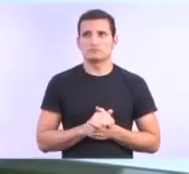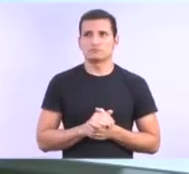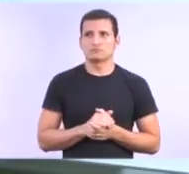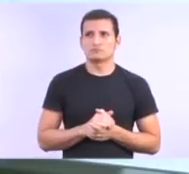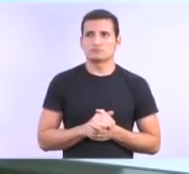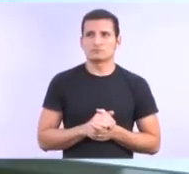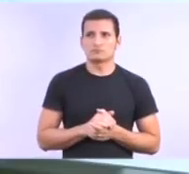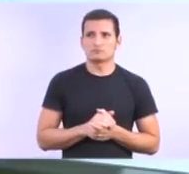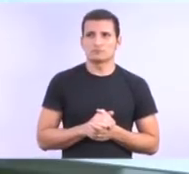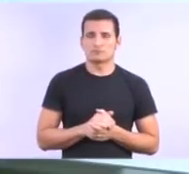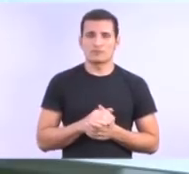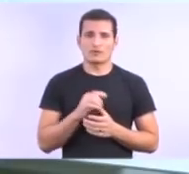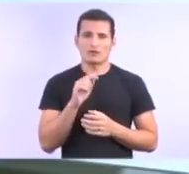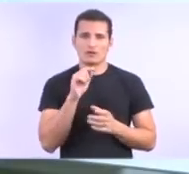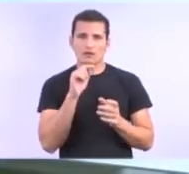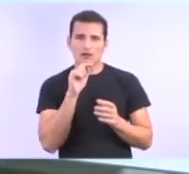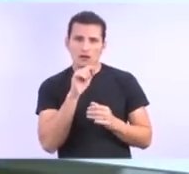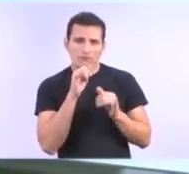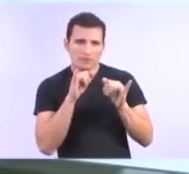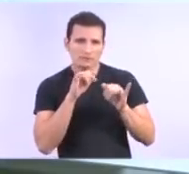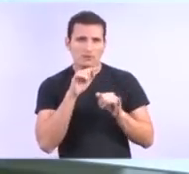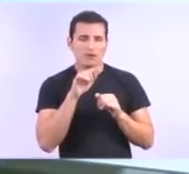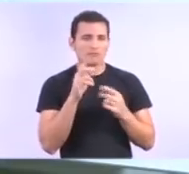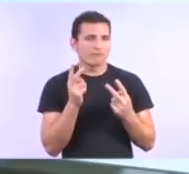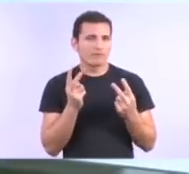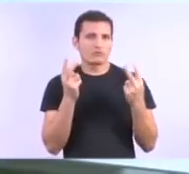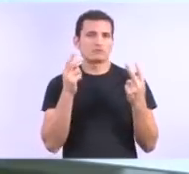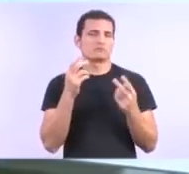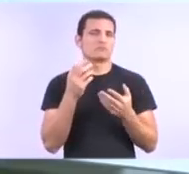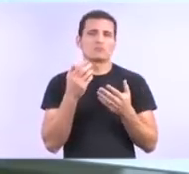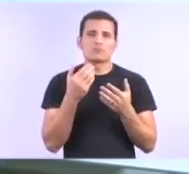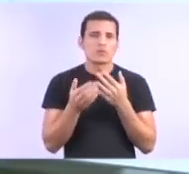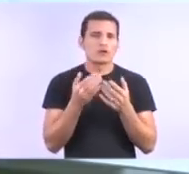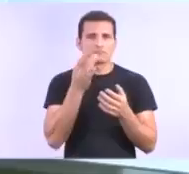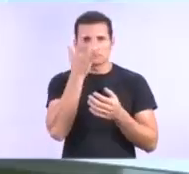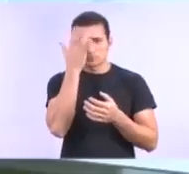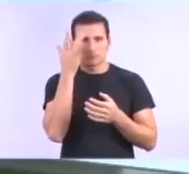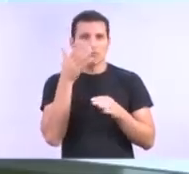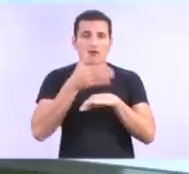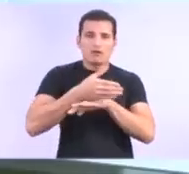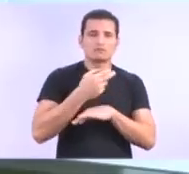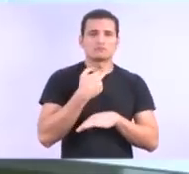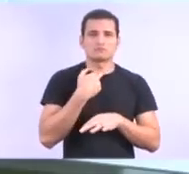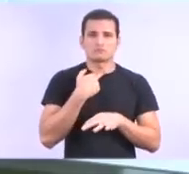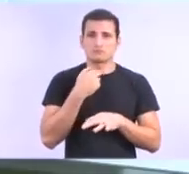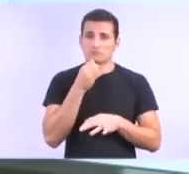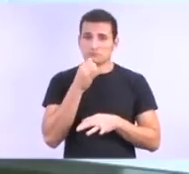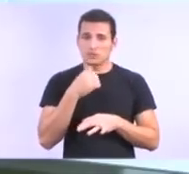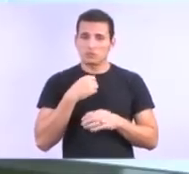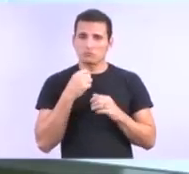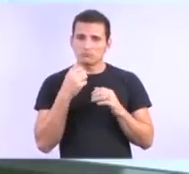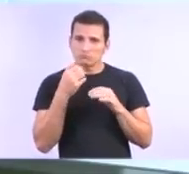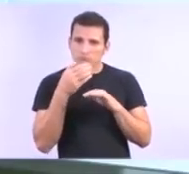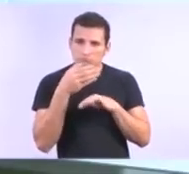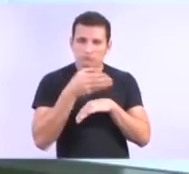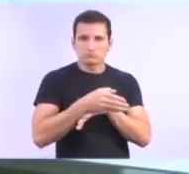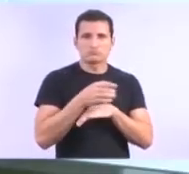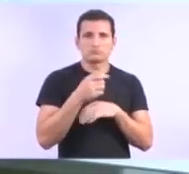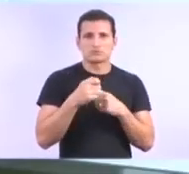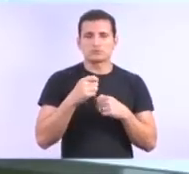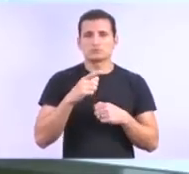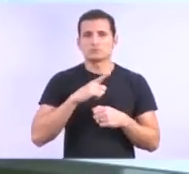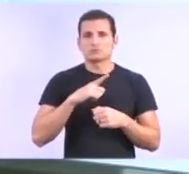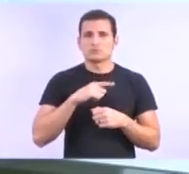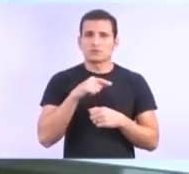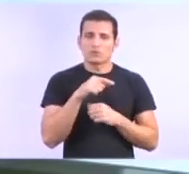realmente, olha, aquela informação é valiosa demais, não é qualquer um que pode acessar. Para passar, para eu poder acessar, eu vou ter que ter um mecanismo